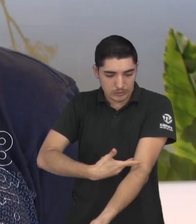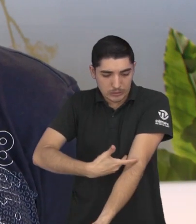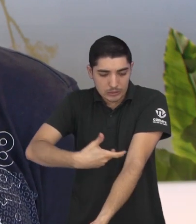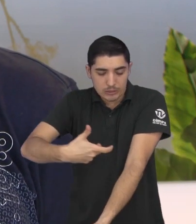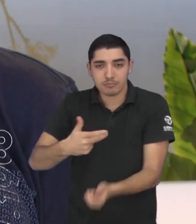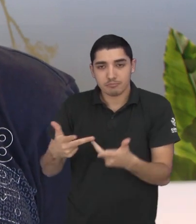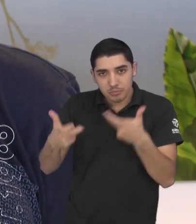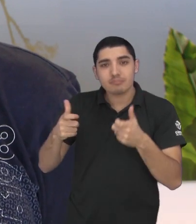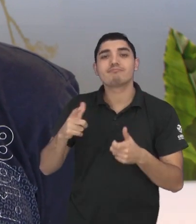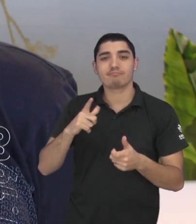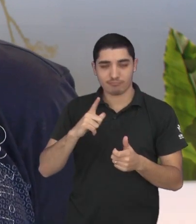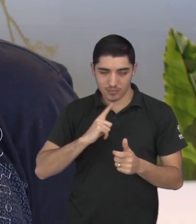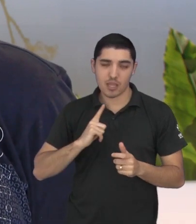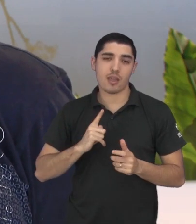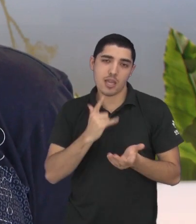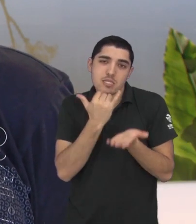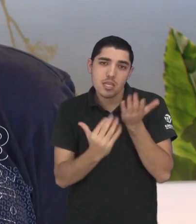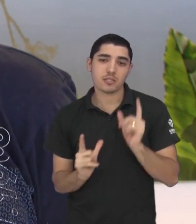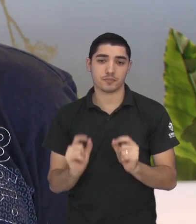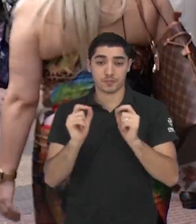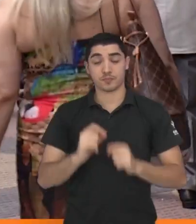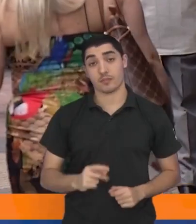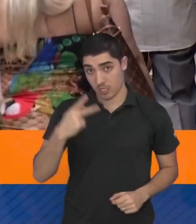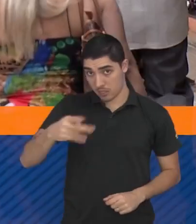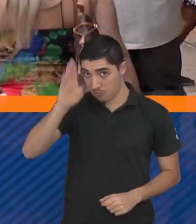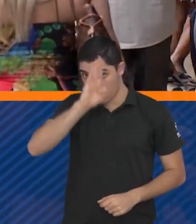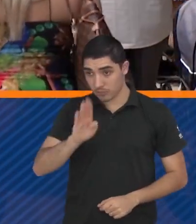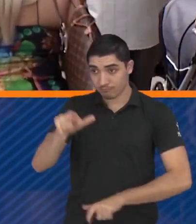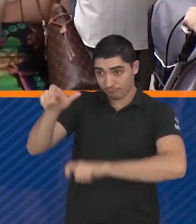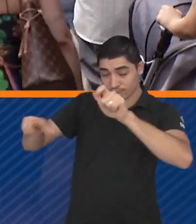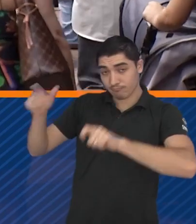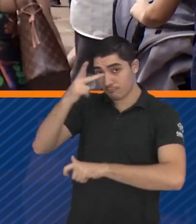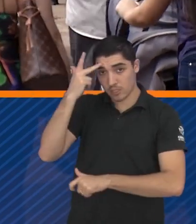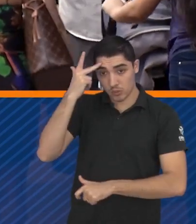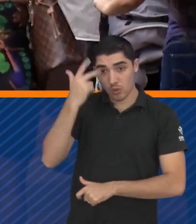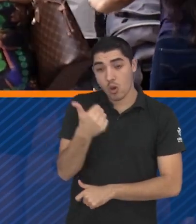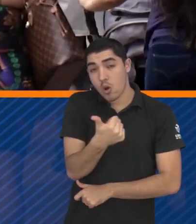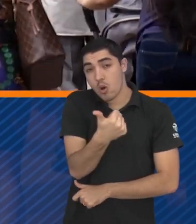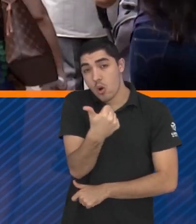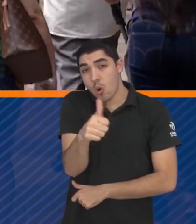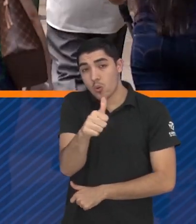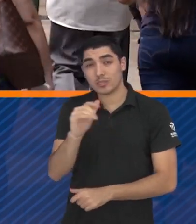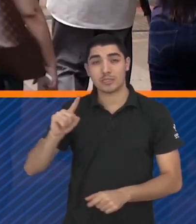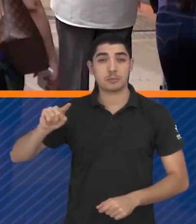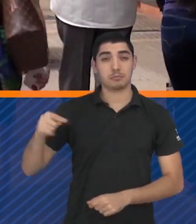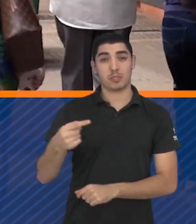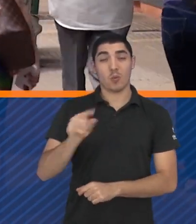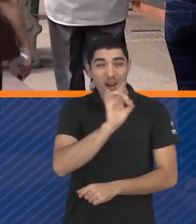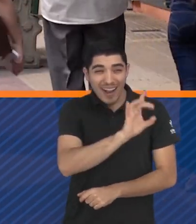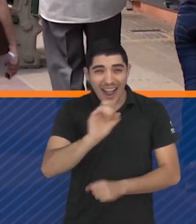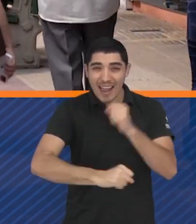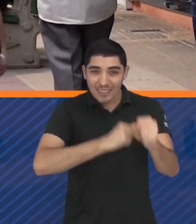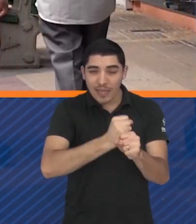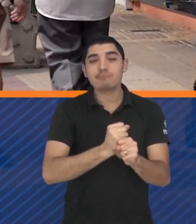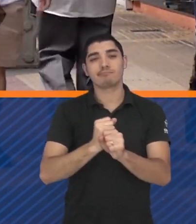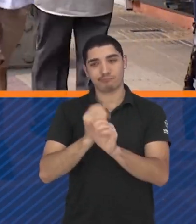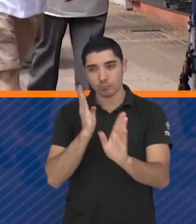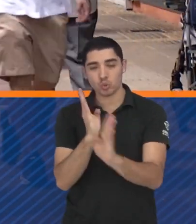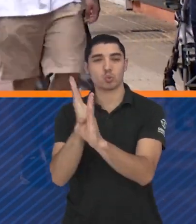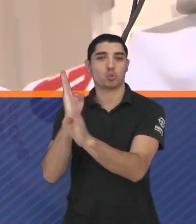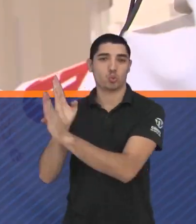tem a duração de 4 anos, a esperança de uma boa gestão anima o Vinícius e a Carol nesta jornada em busca de dias melhores